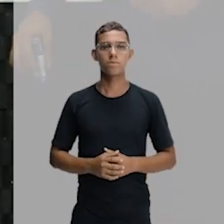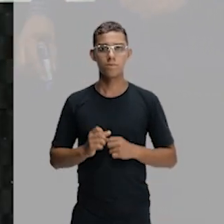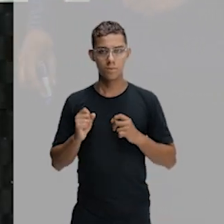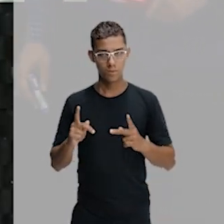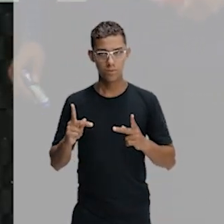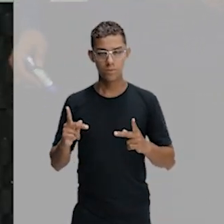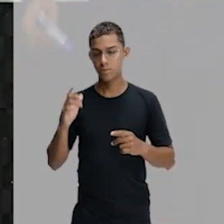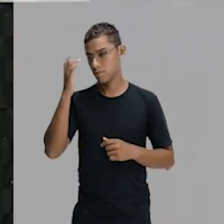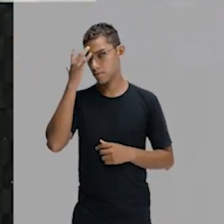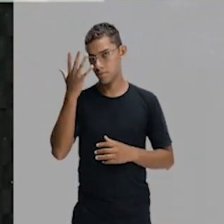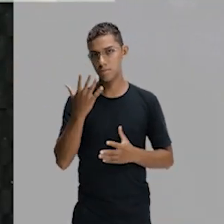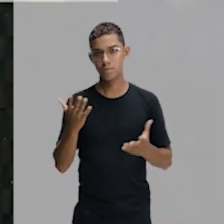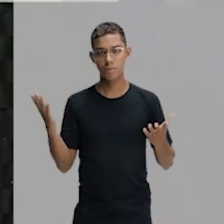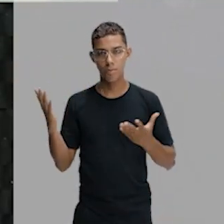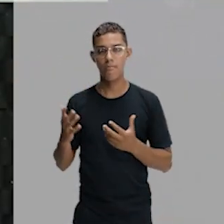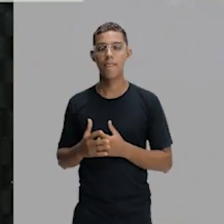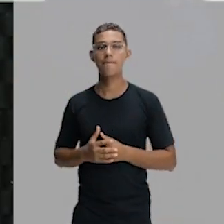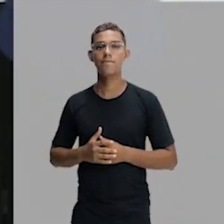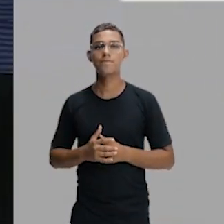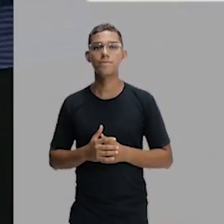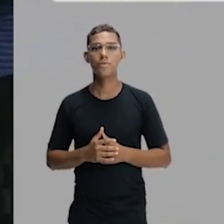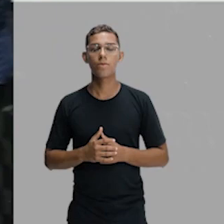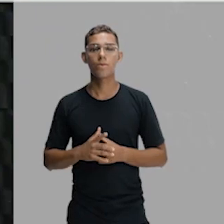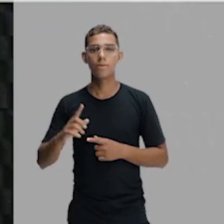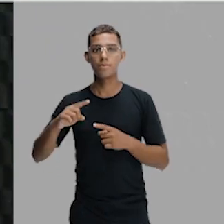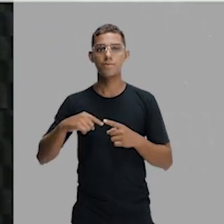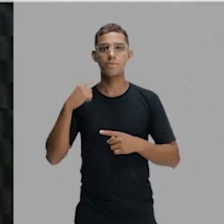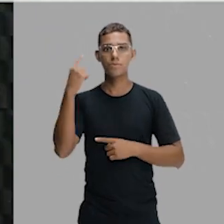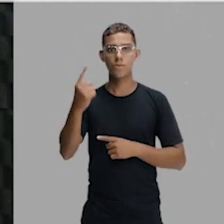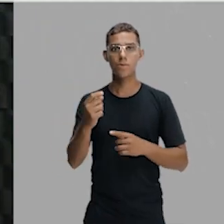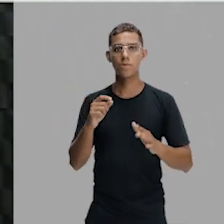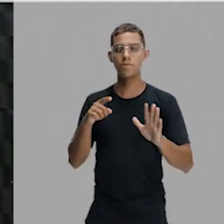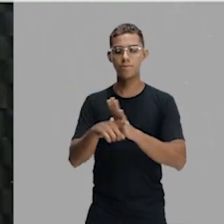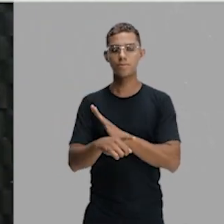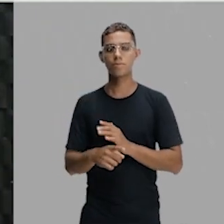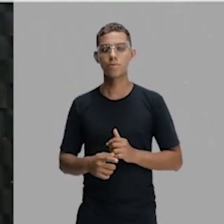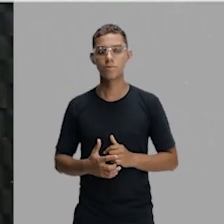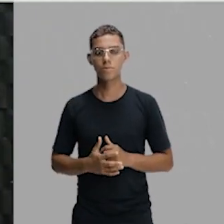Beleza, pessoal? Vamos agora para a próxima questão.